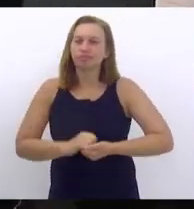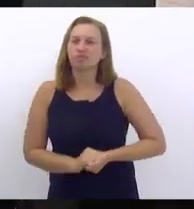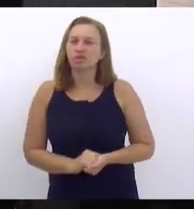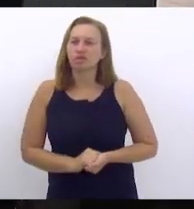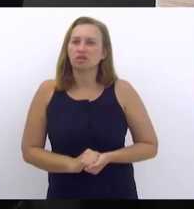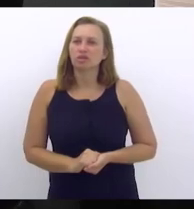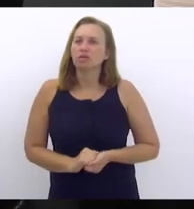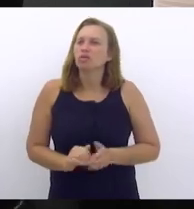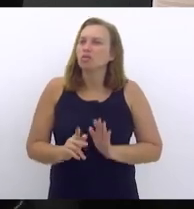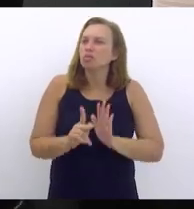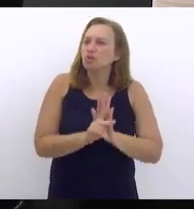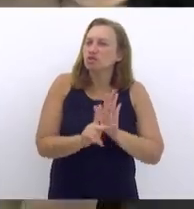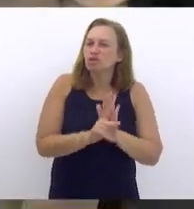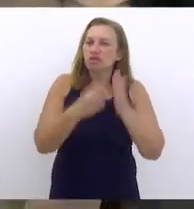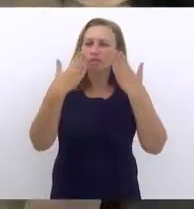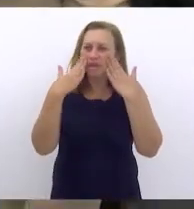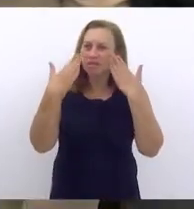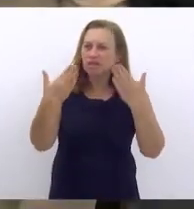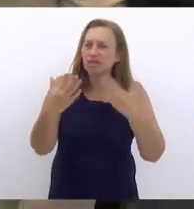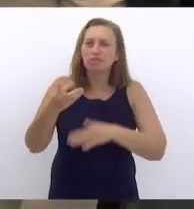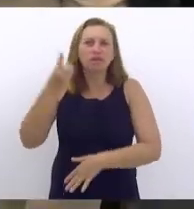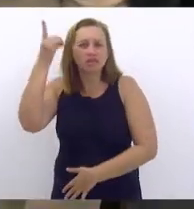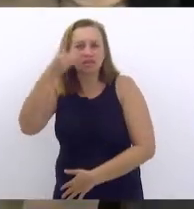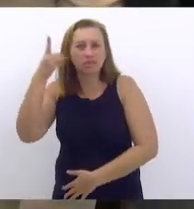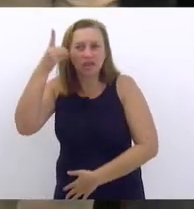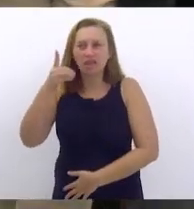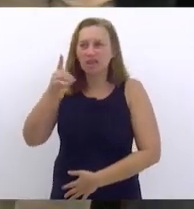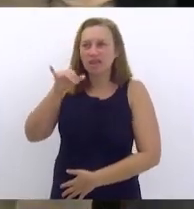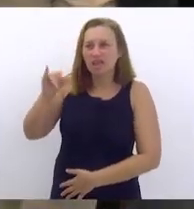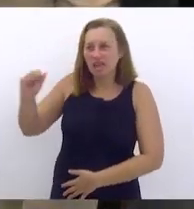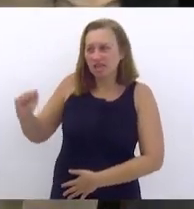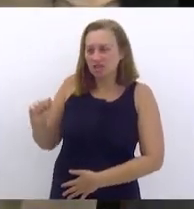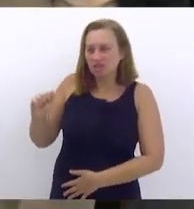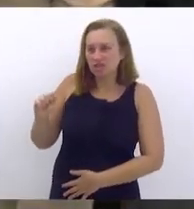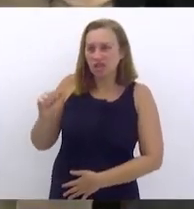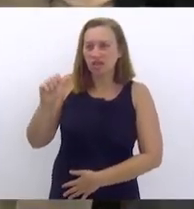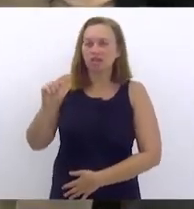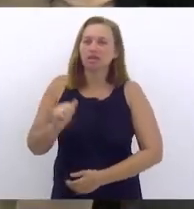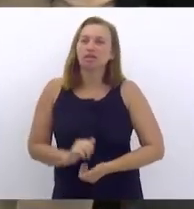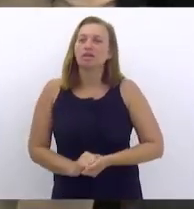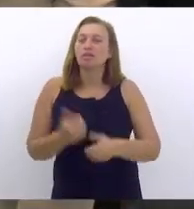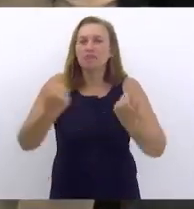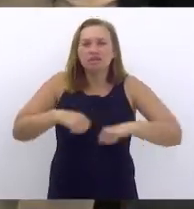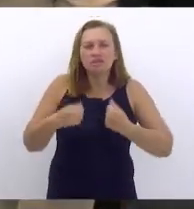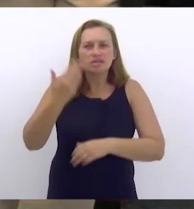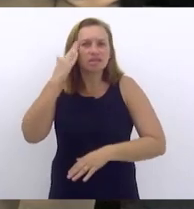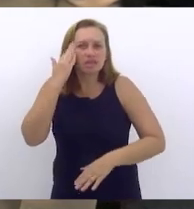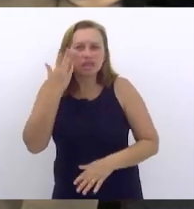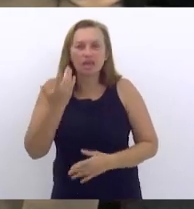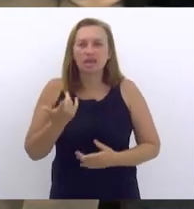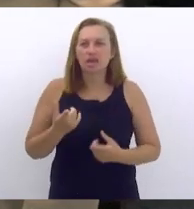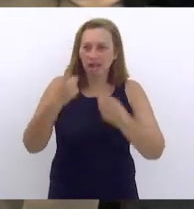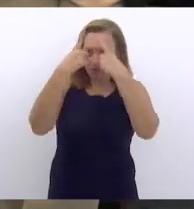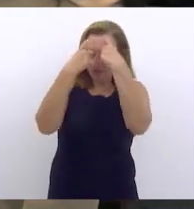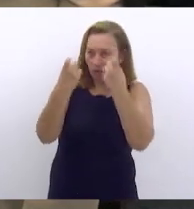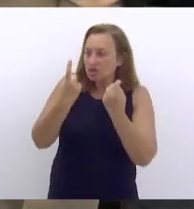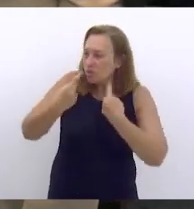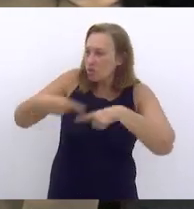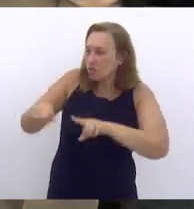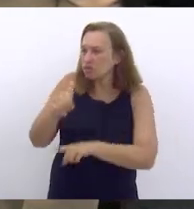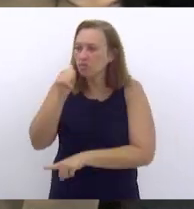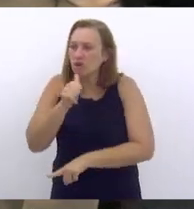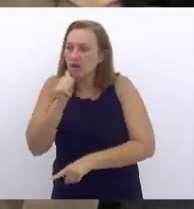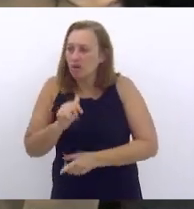o projeto apresentado pela deputada Índia Armelau. A gente precisa entender que a violência contra a mulher é uma realidade do